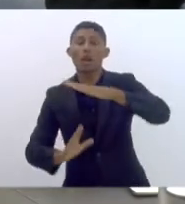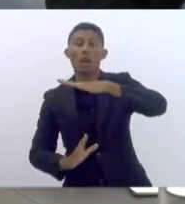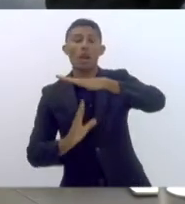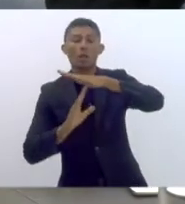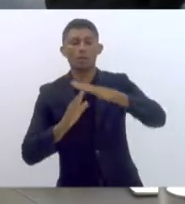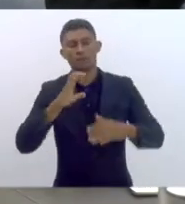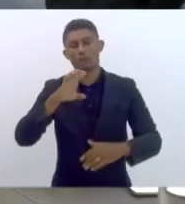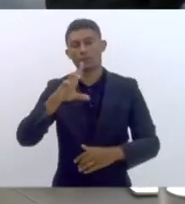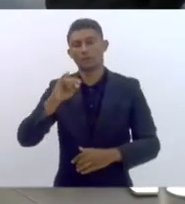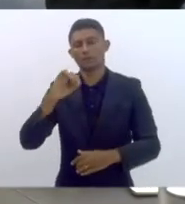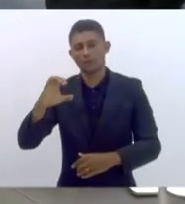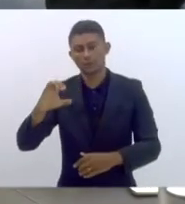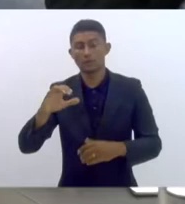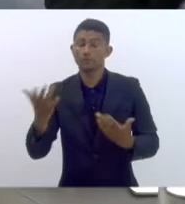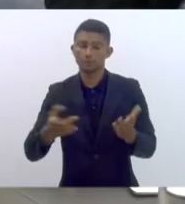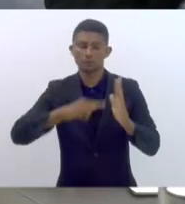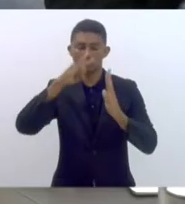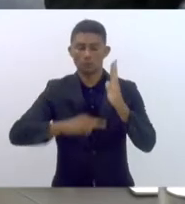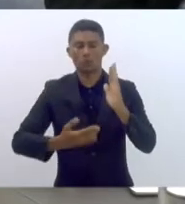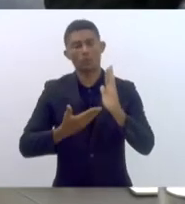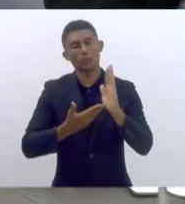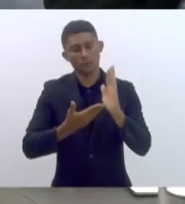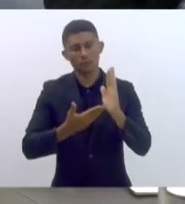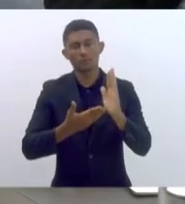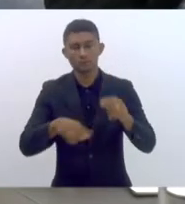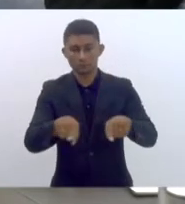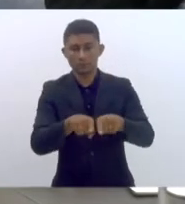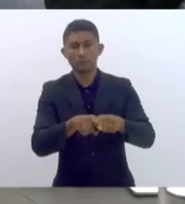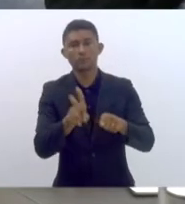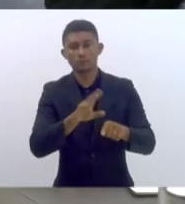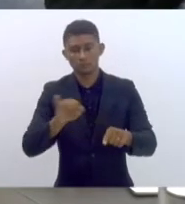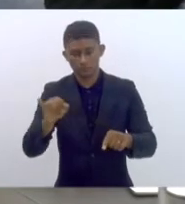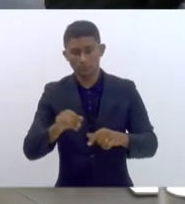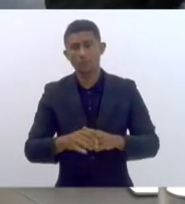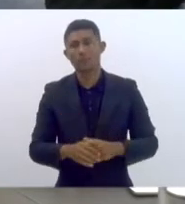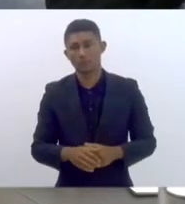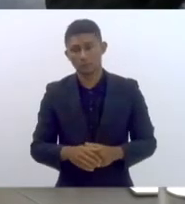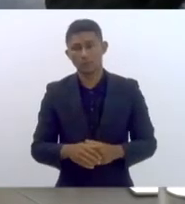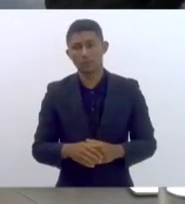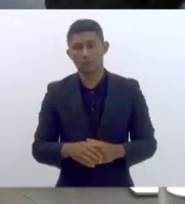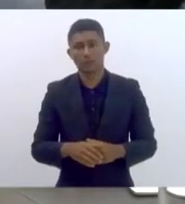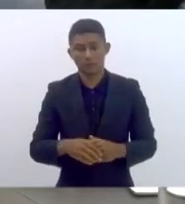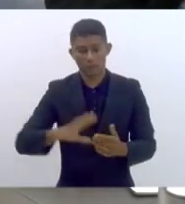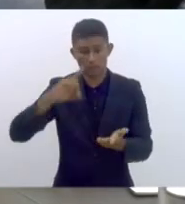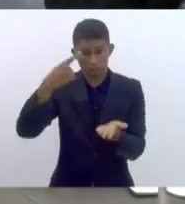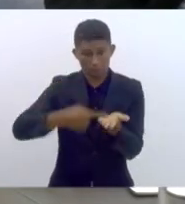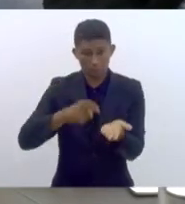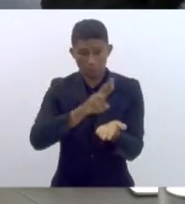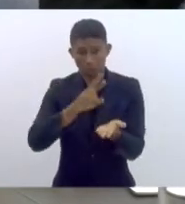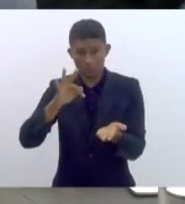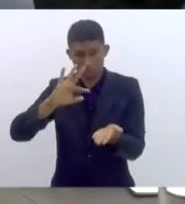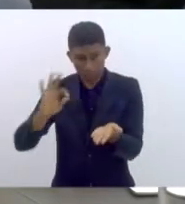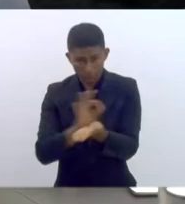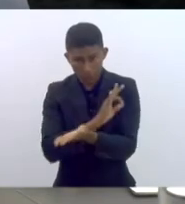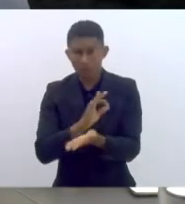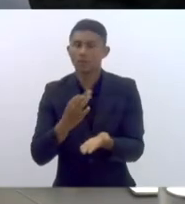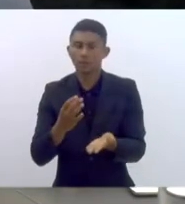aí, esse contrato é que vai passar também a receber, a partir da homologação do regime para frente, todos os saldos não